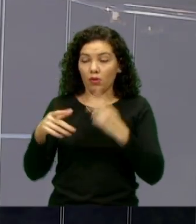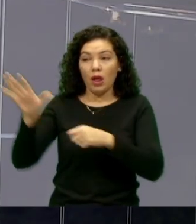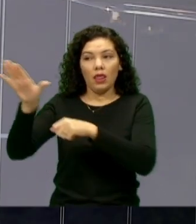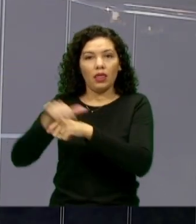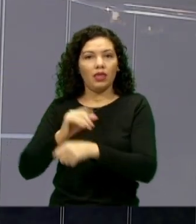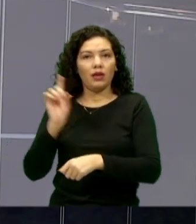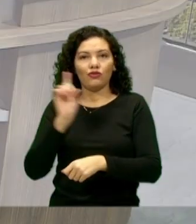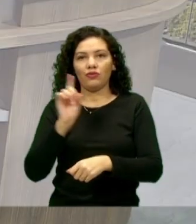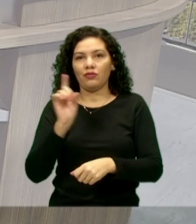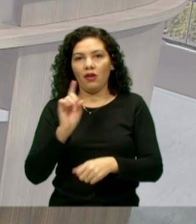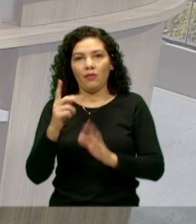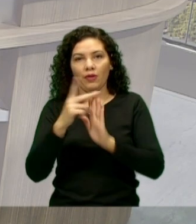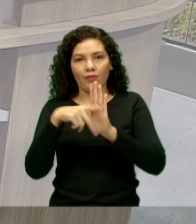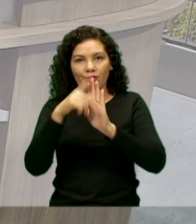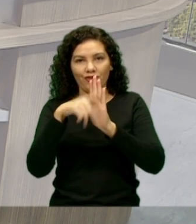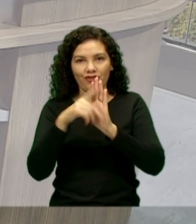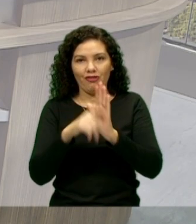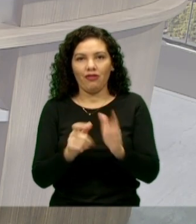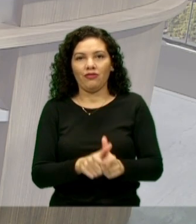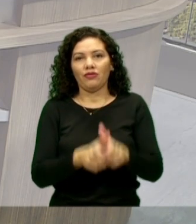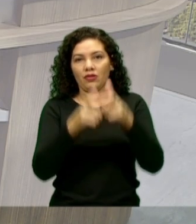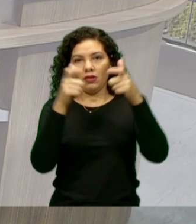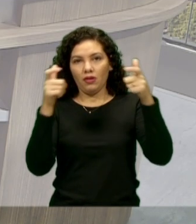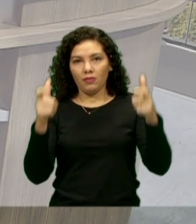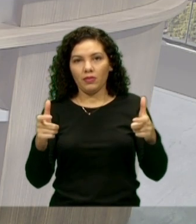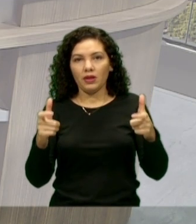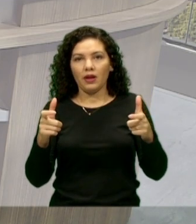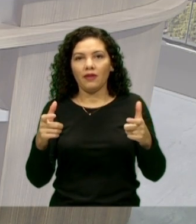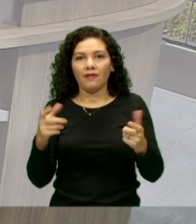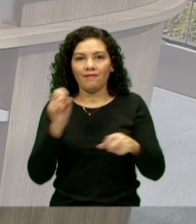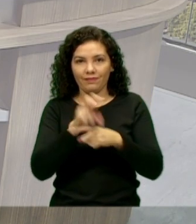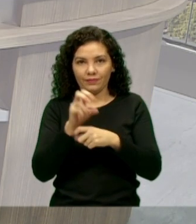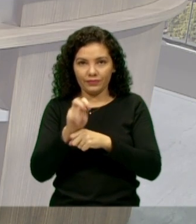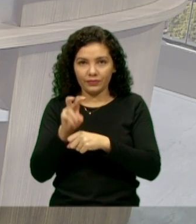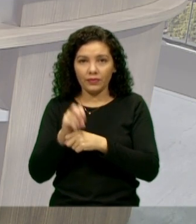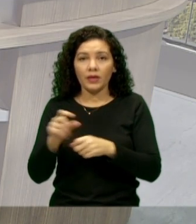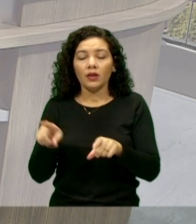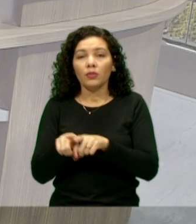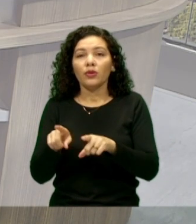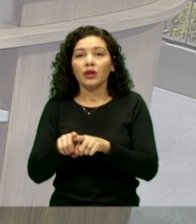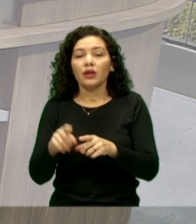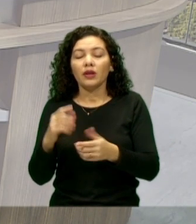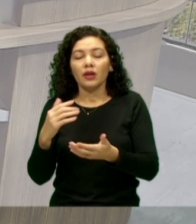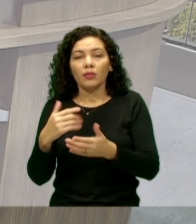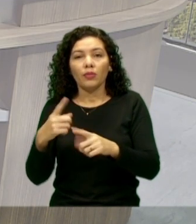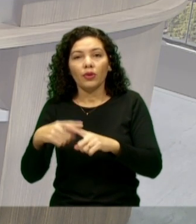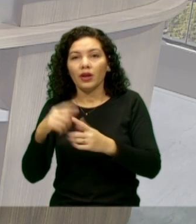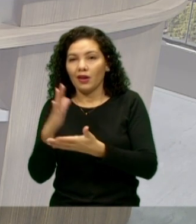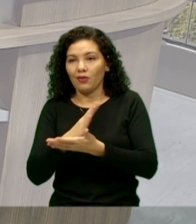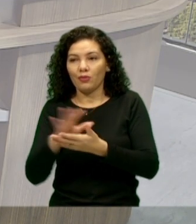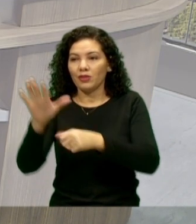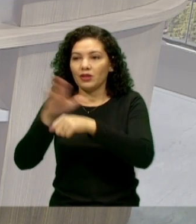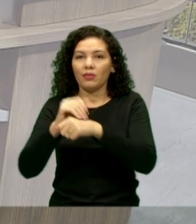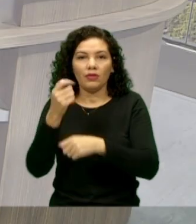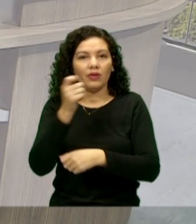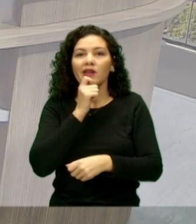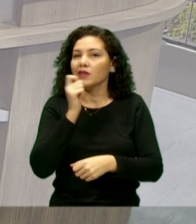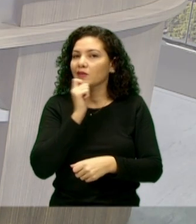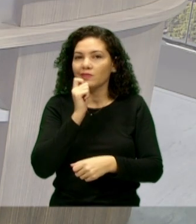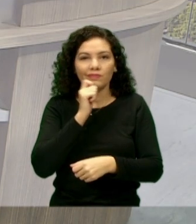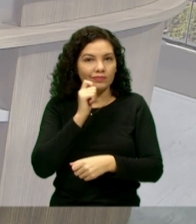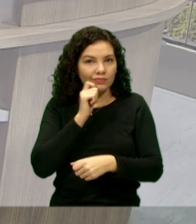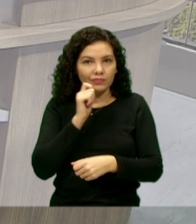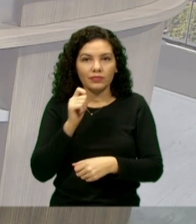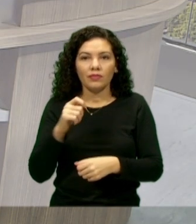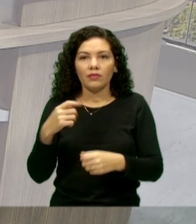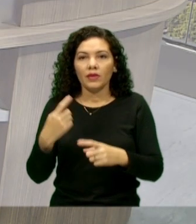não manda para cá um projeto ampliando esse teto, porque ainda tem vaga que não foi coberta. Só que essas vagas ainda não foram